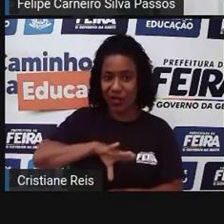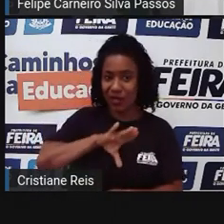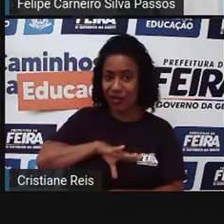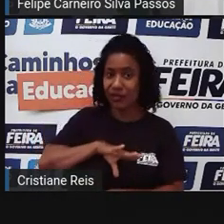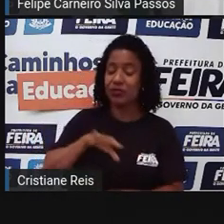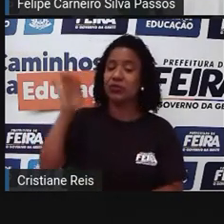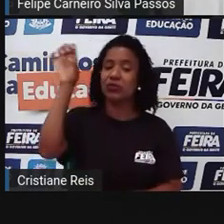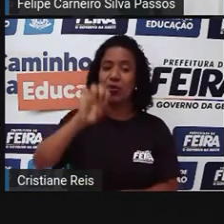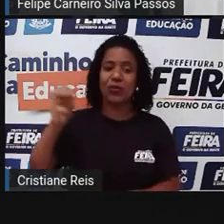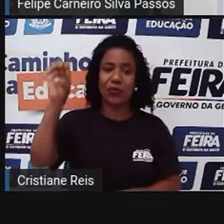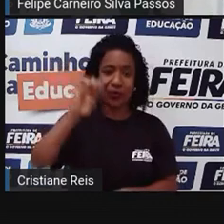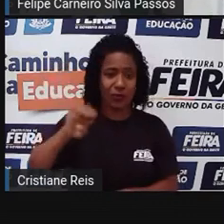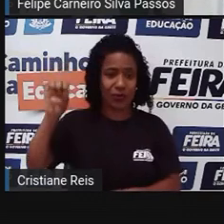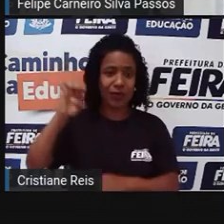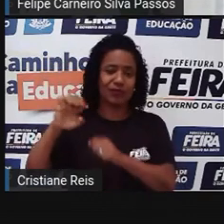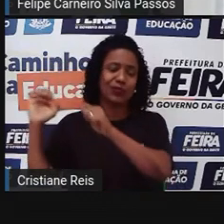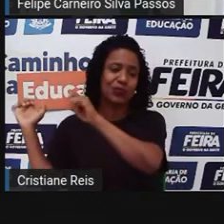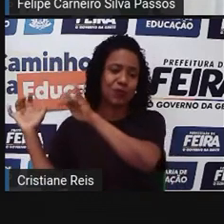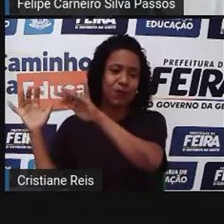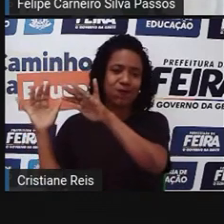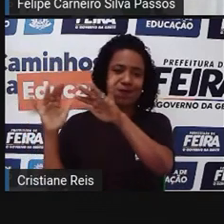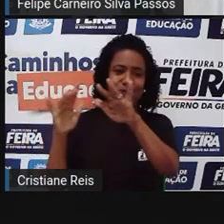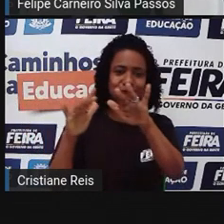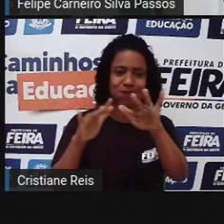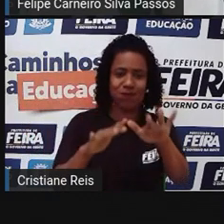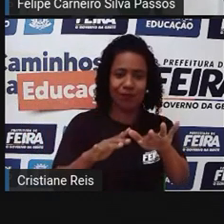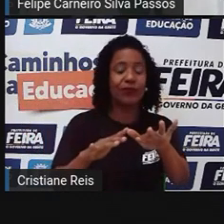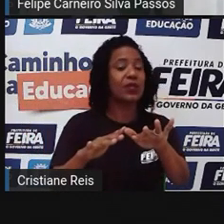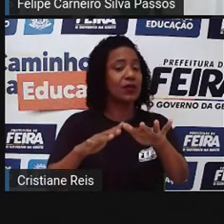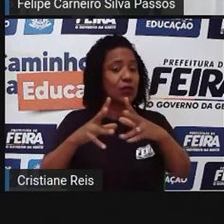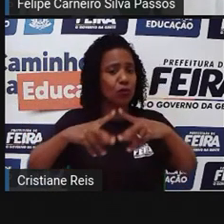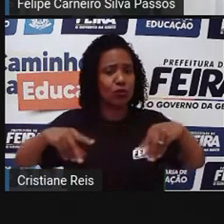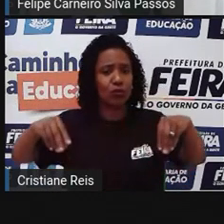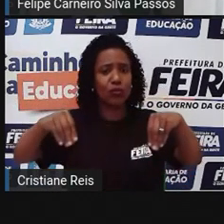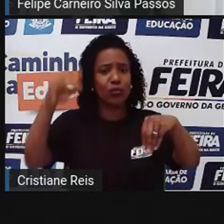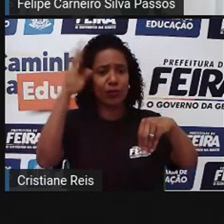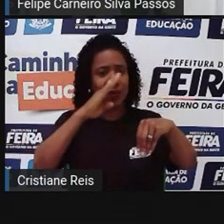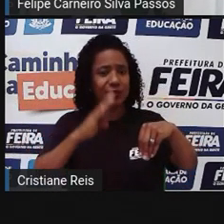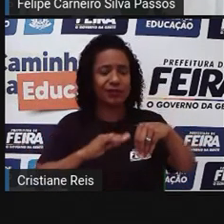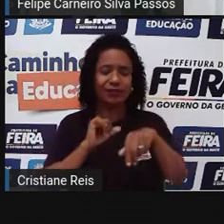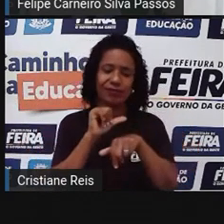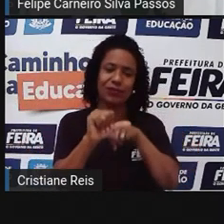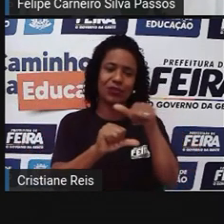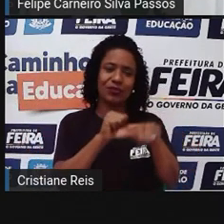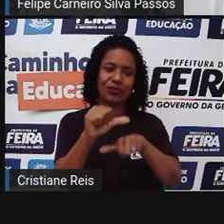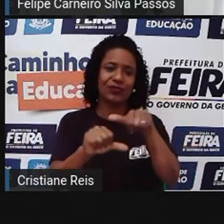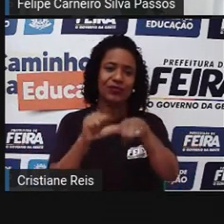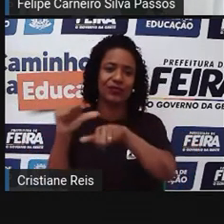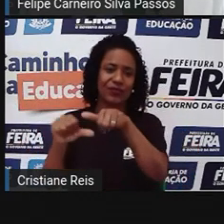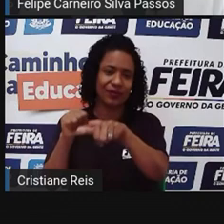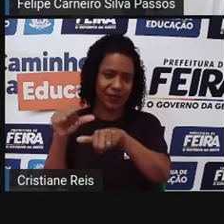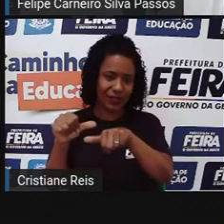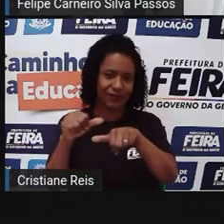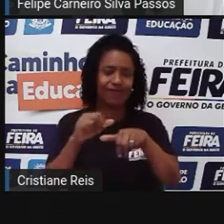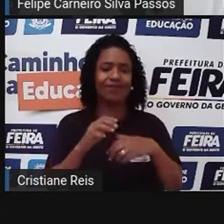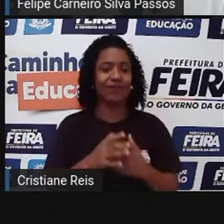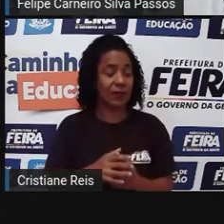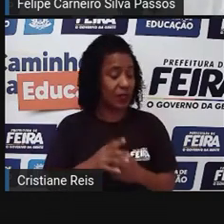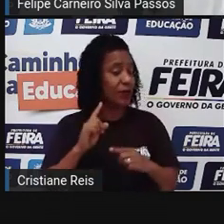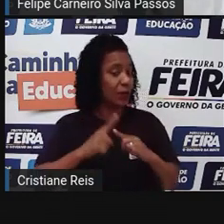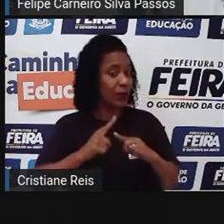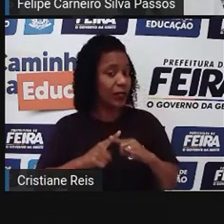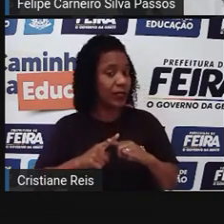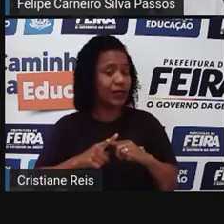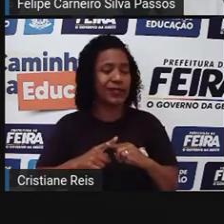né? Eles, em pouco tempo, eles já modificam muito o território brasileiro, assim, nessa história de dominação